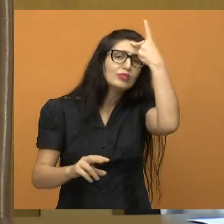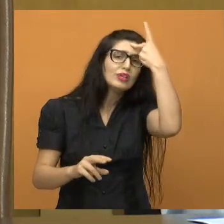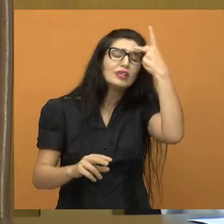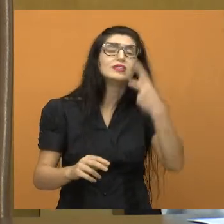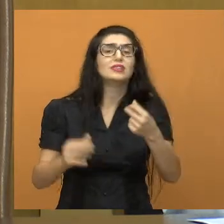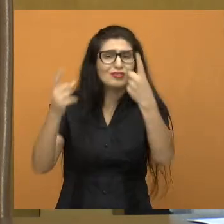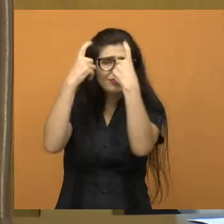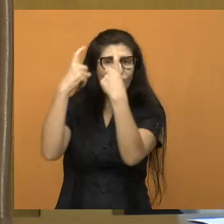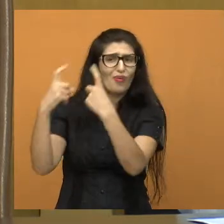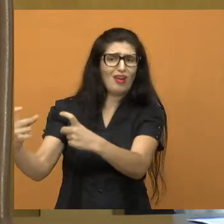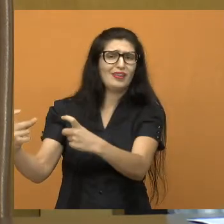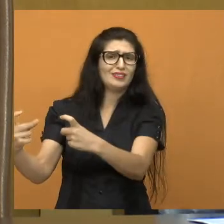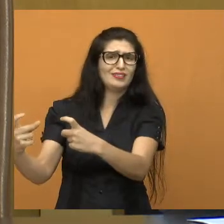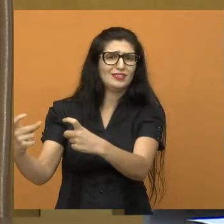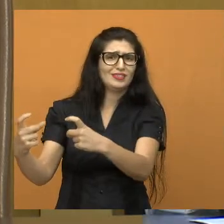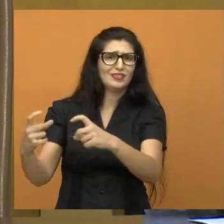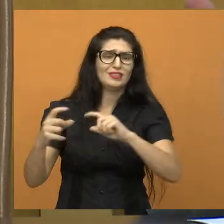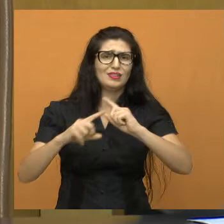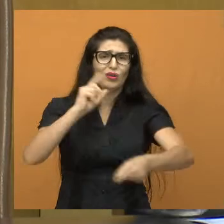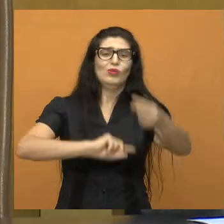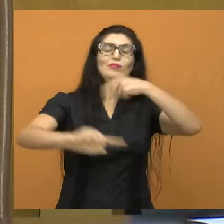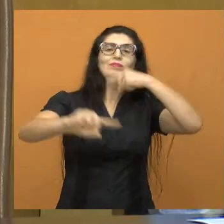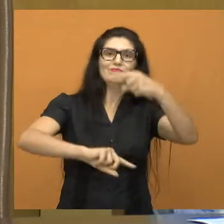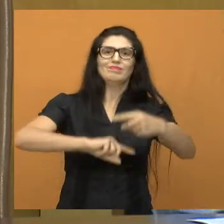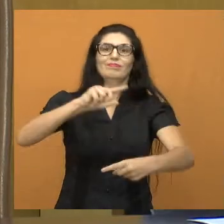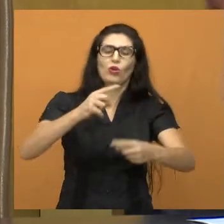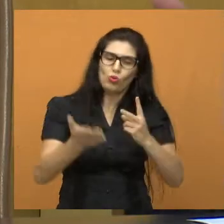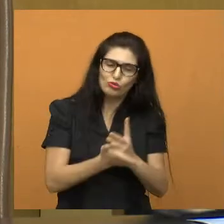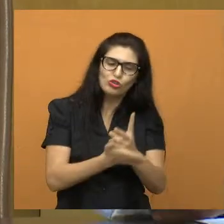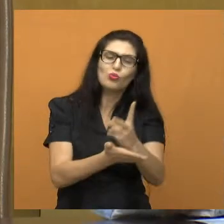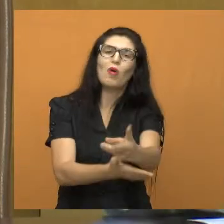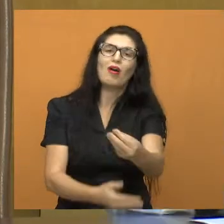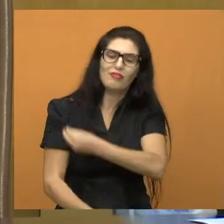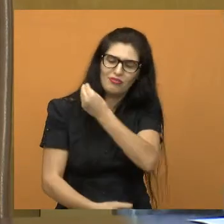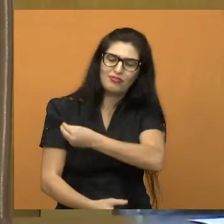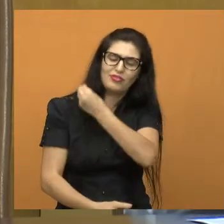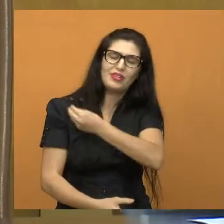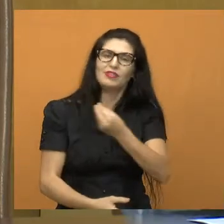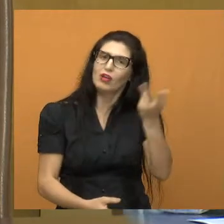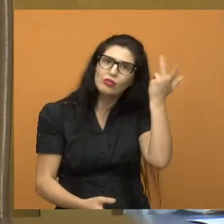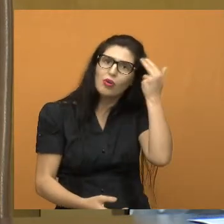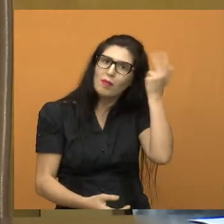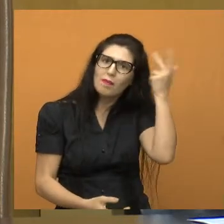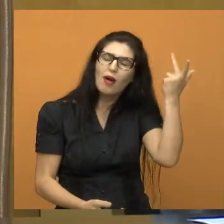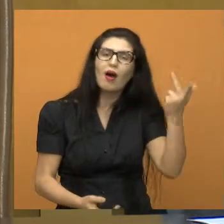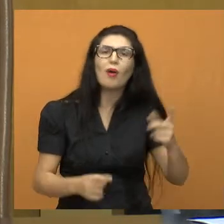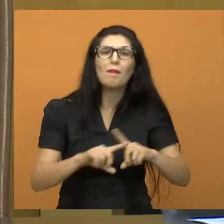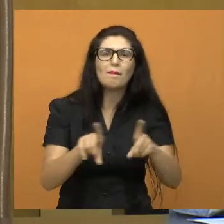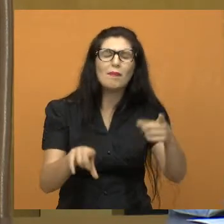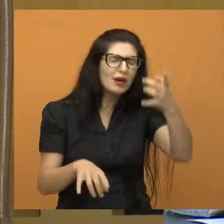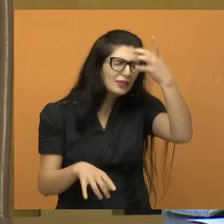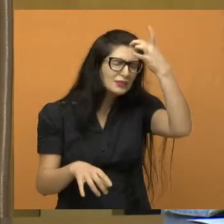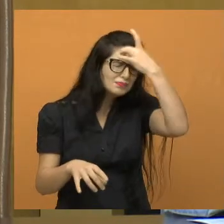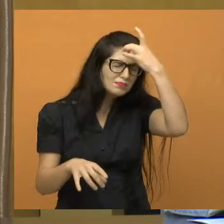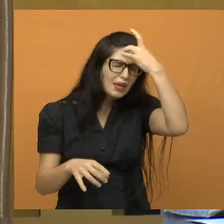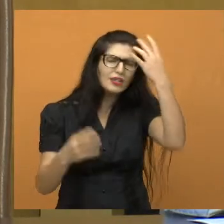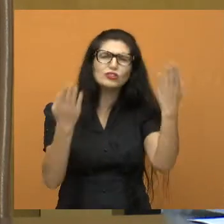violência. Nós não queremos parar na violência, é óbvio que temos que fazer um diagnóstico da atual